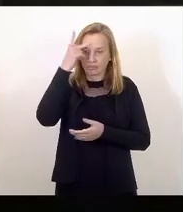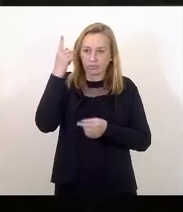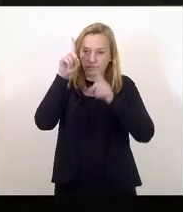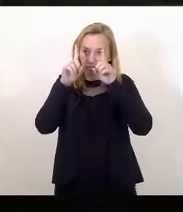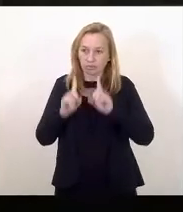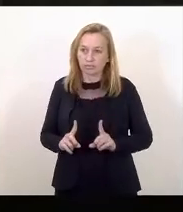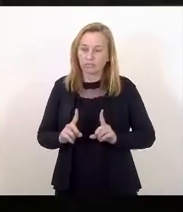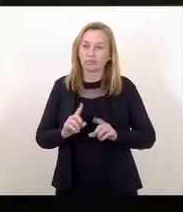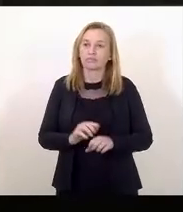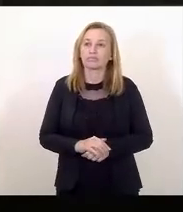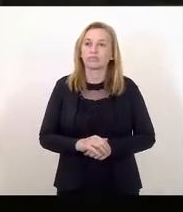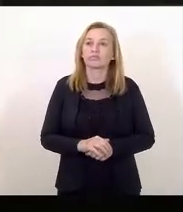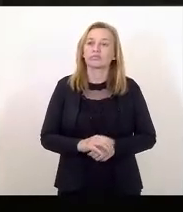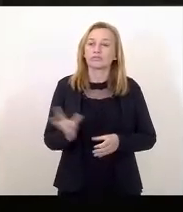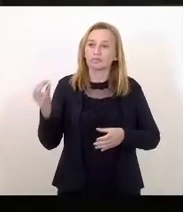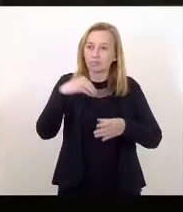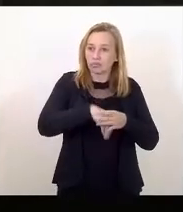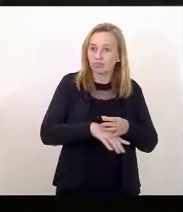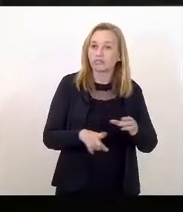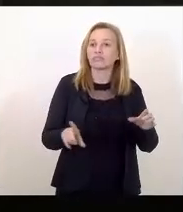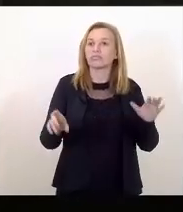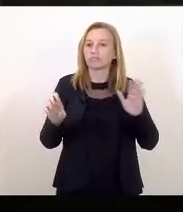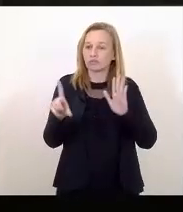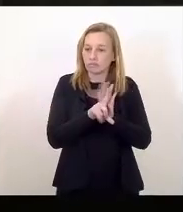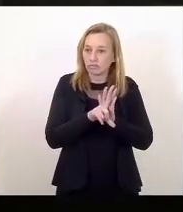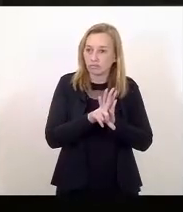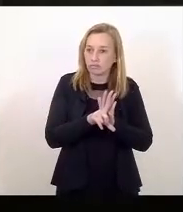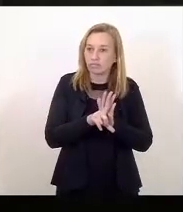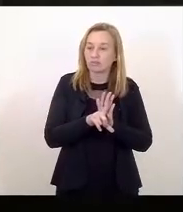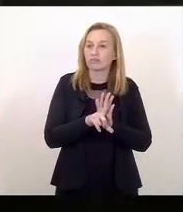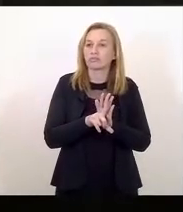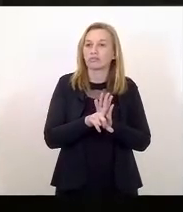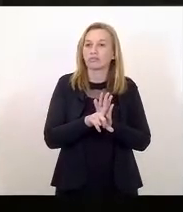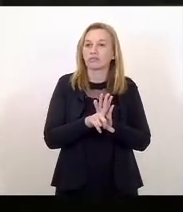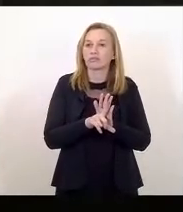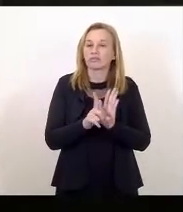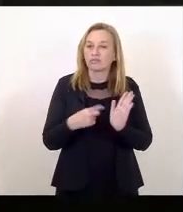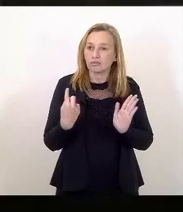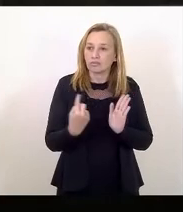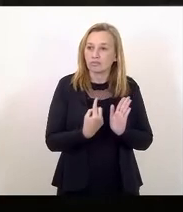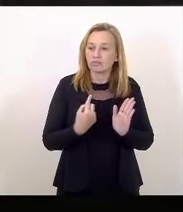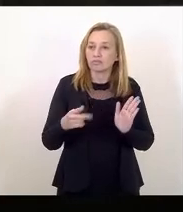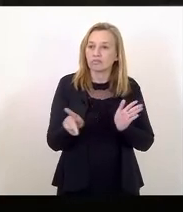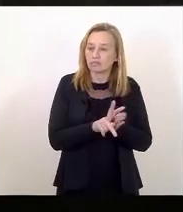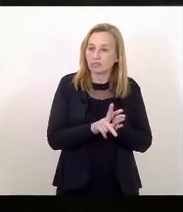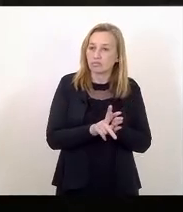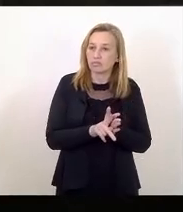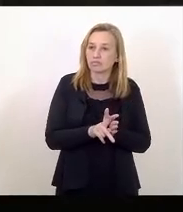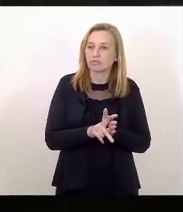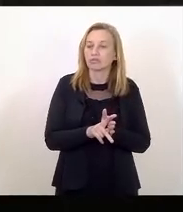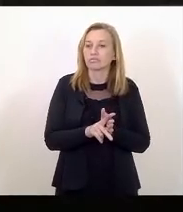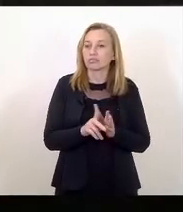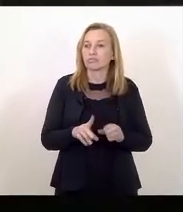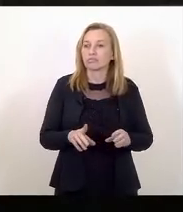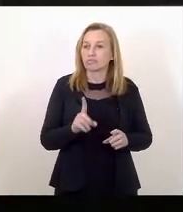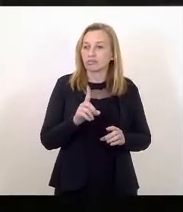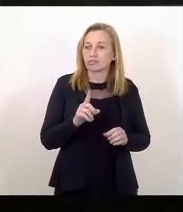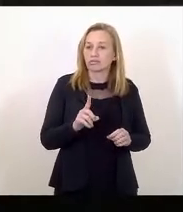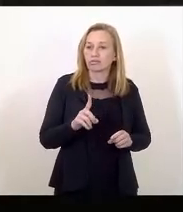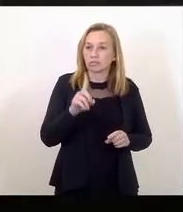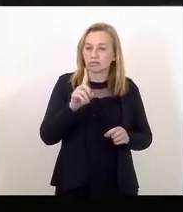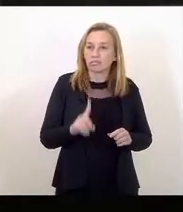deficiência. Então, incluímos essa lei, citamos essa lei no nosso projeto para garantir a